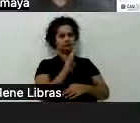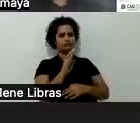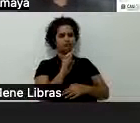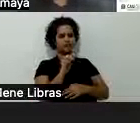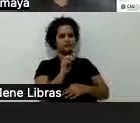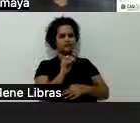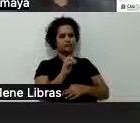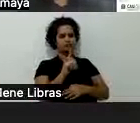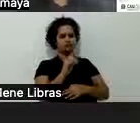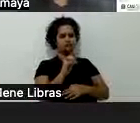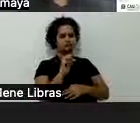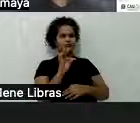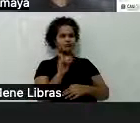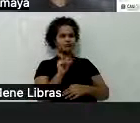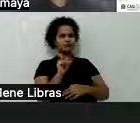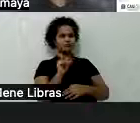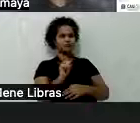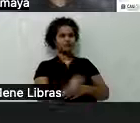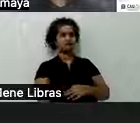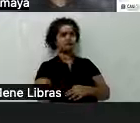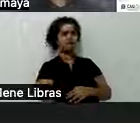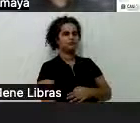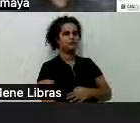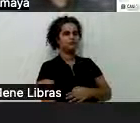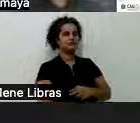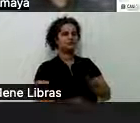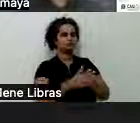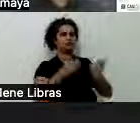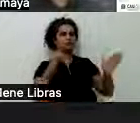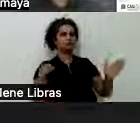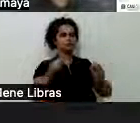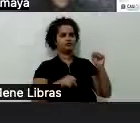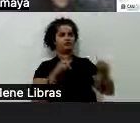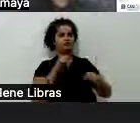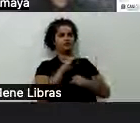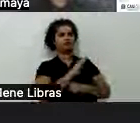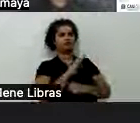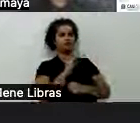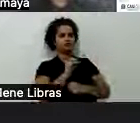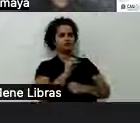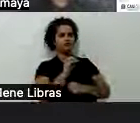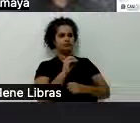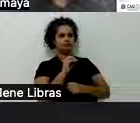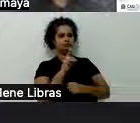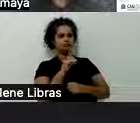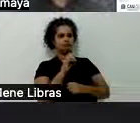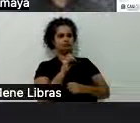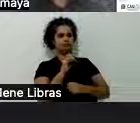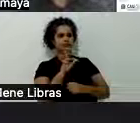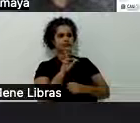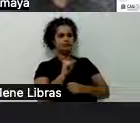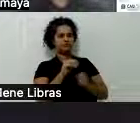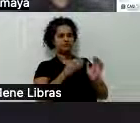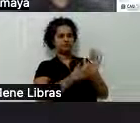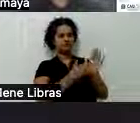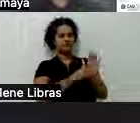das ciclovias temporárias, ampliou sua malha cicloviária. Nova York propôs esse tipo de ação em praças